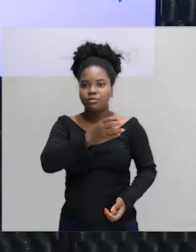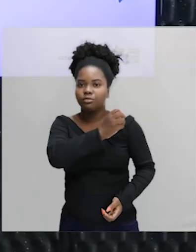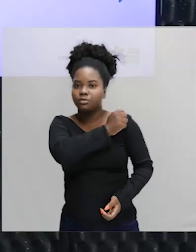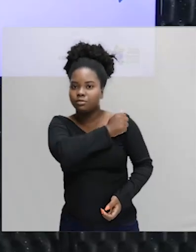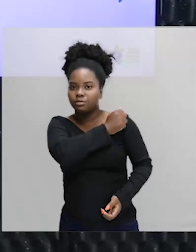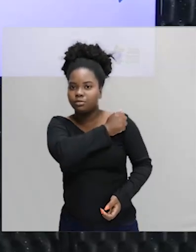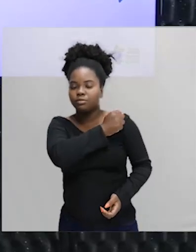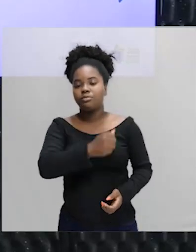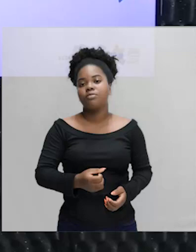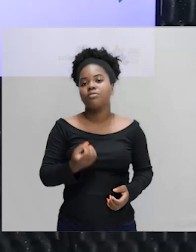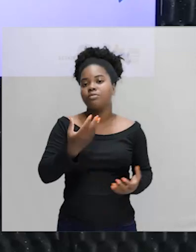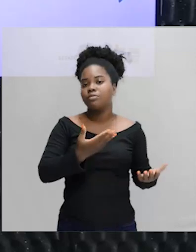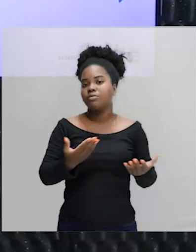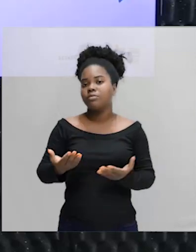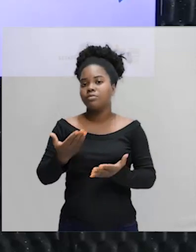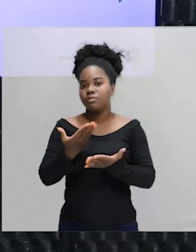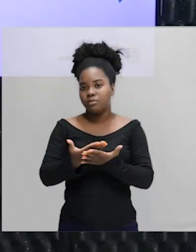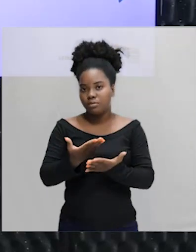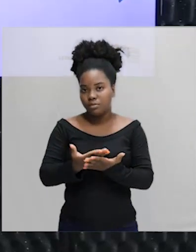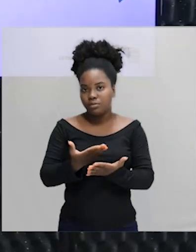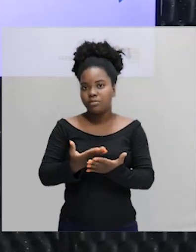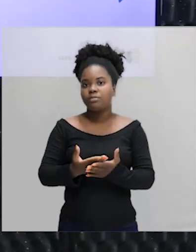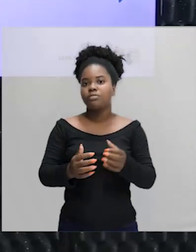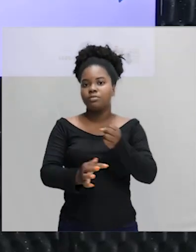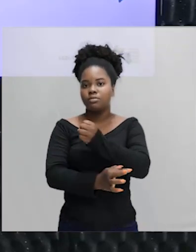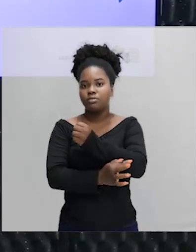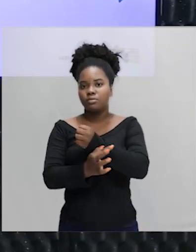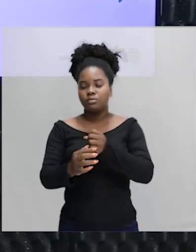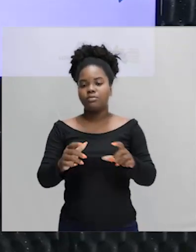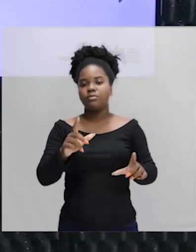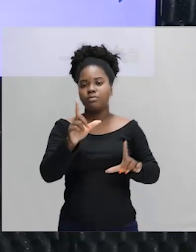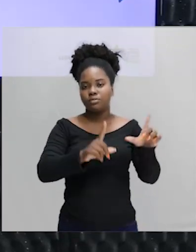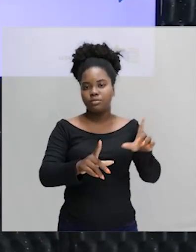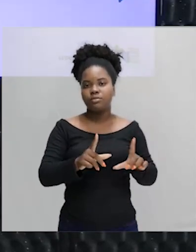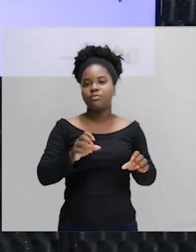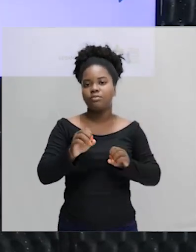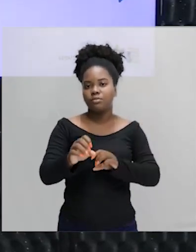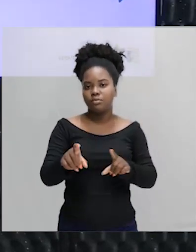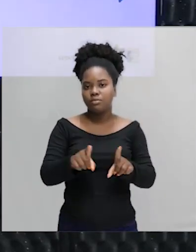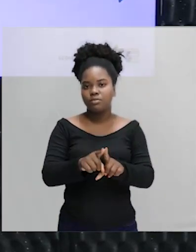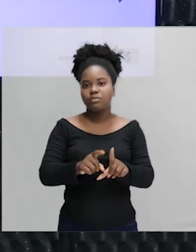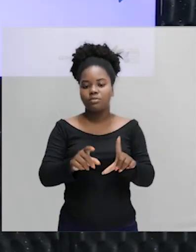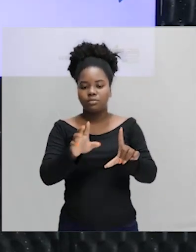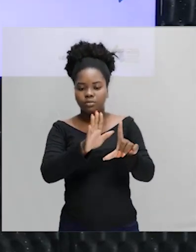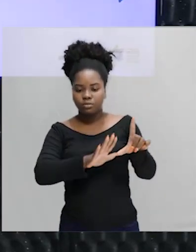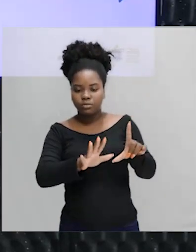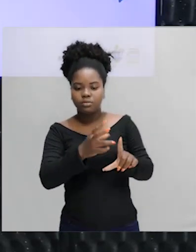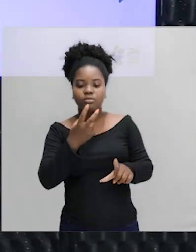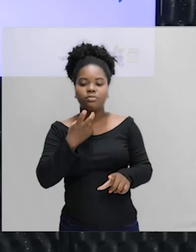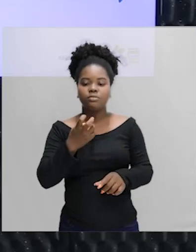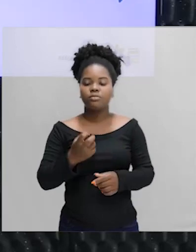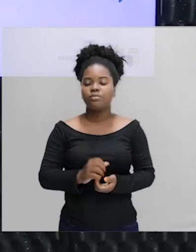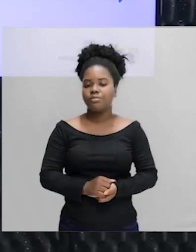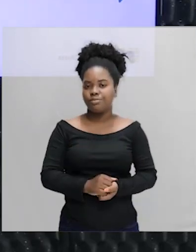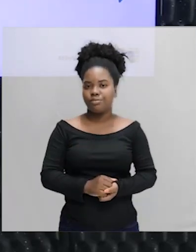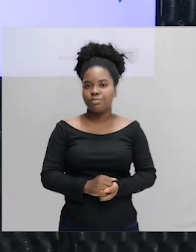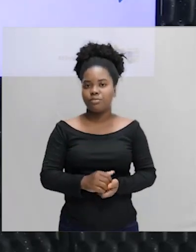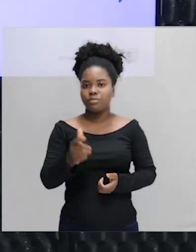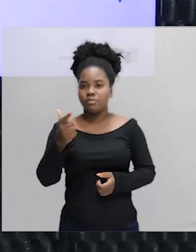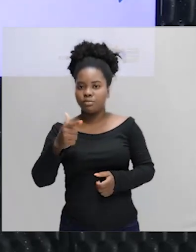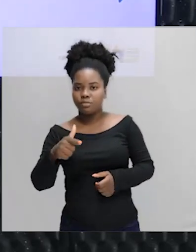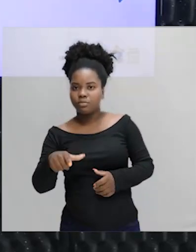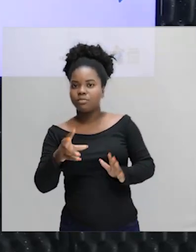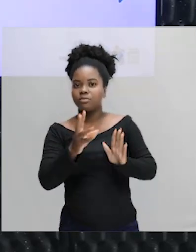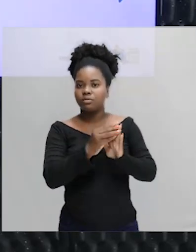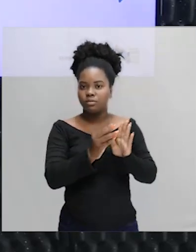Bem-vindo a mais uma aula de física aqui pela TV Educação e também pela plataforma Gonçalves Dias. Bom, continuando os